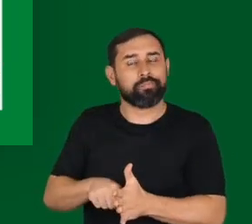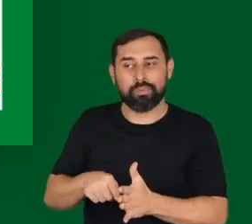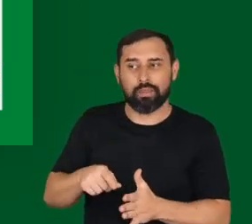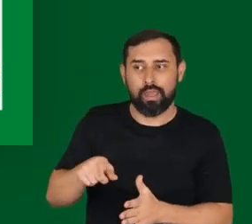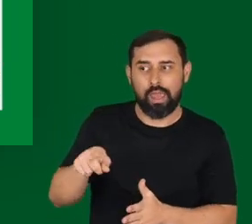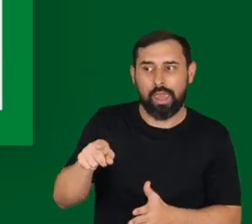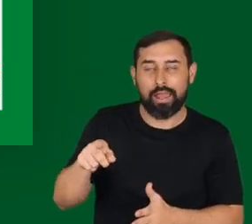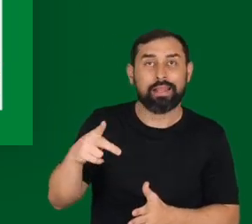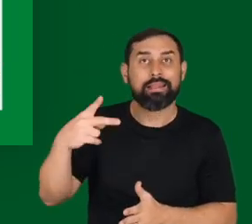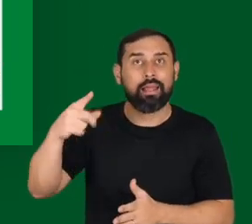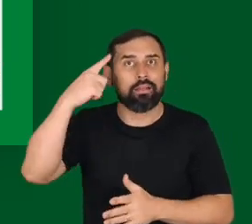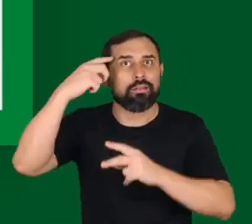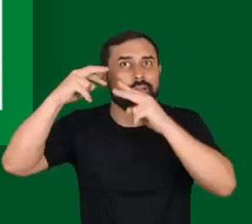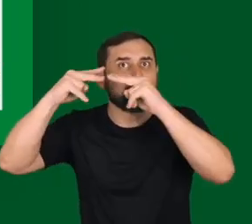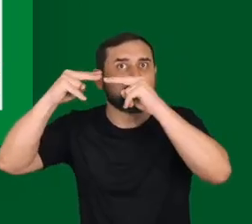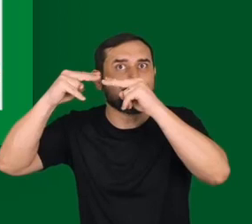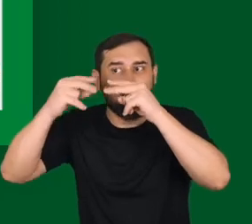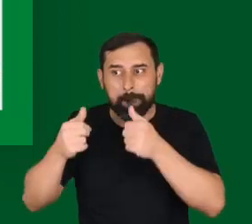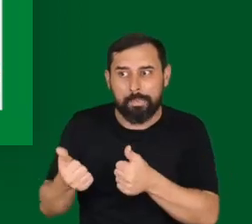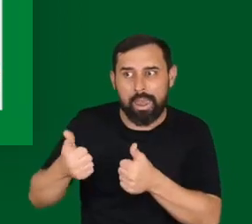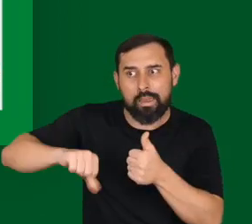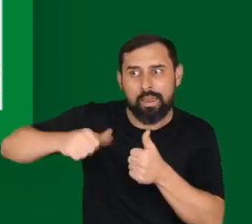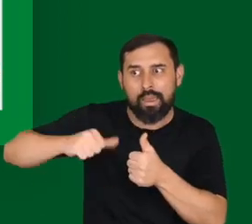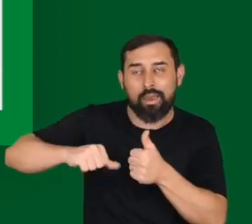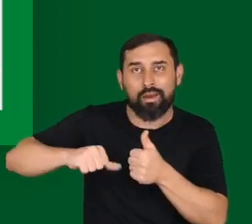em alteração do sistema nervoso cerebral.